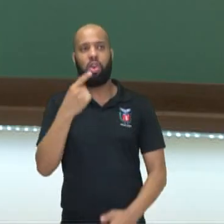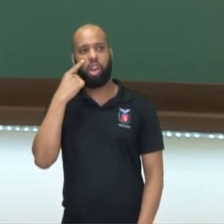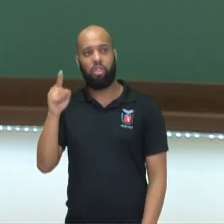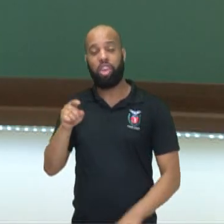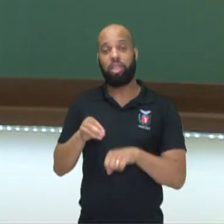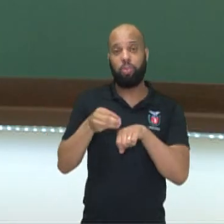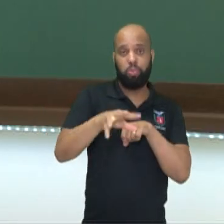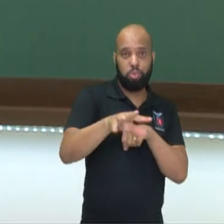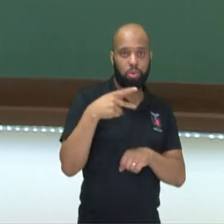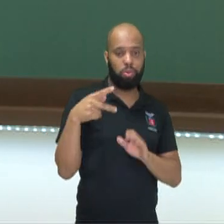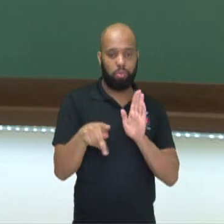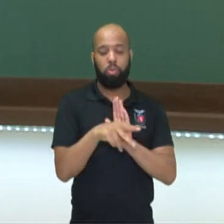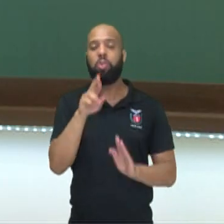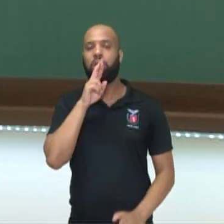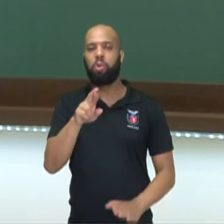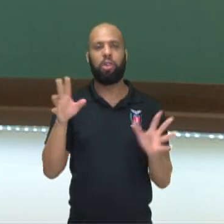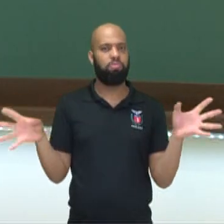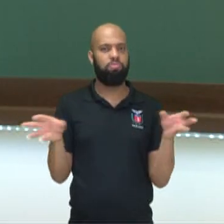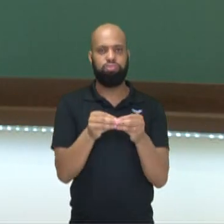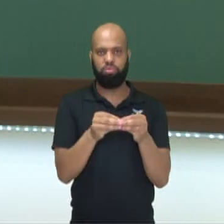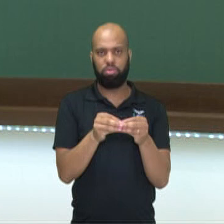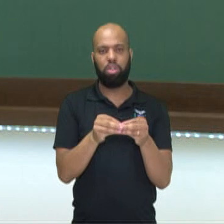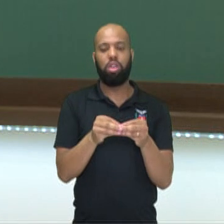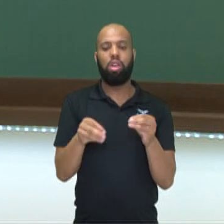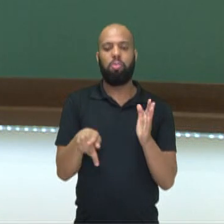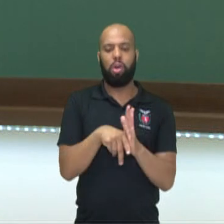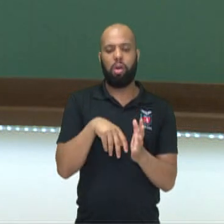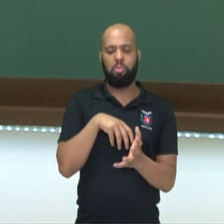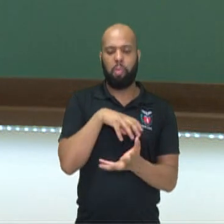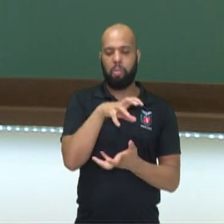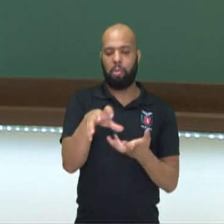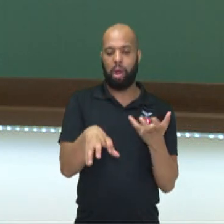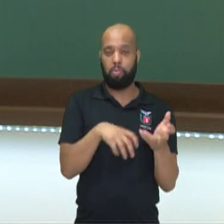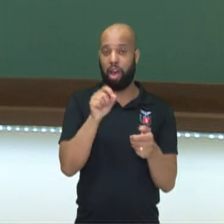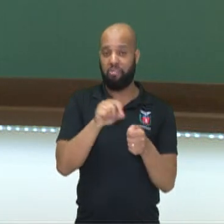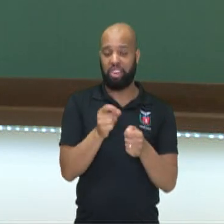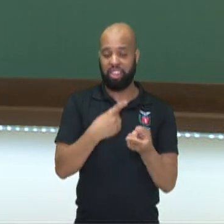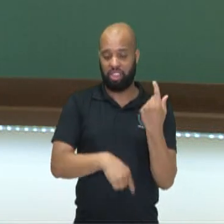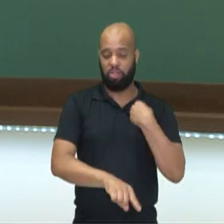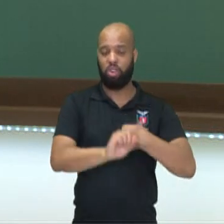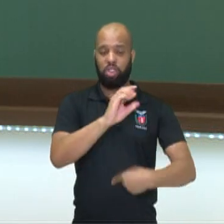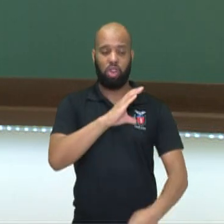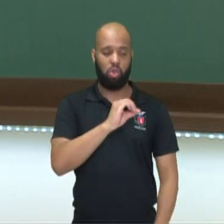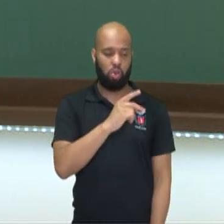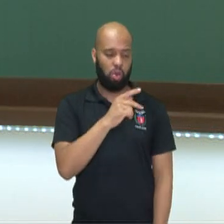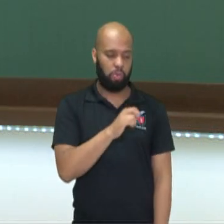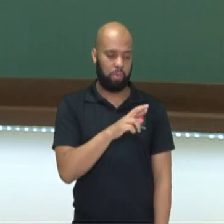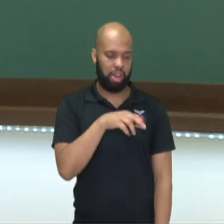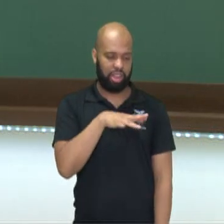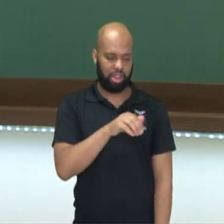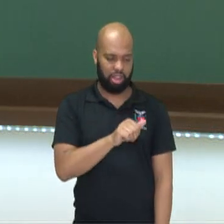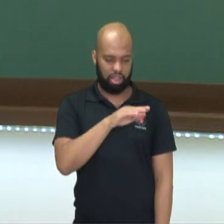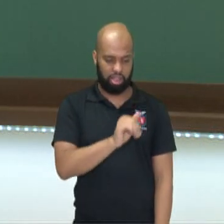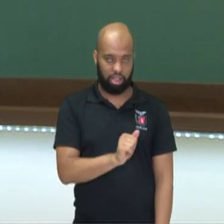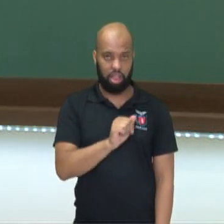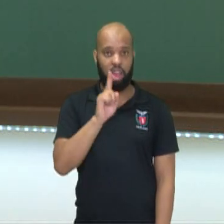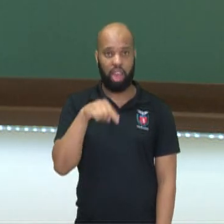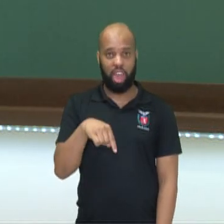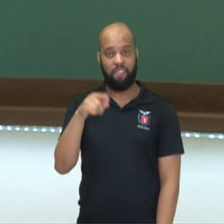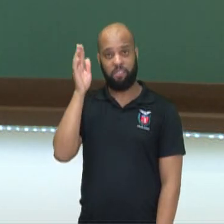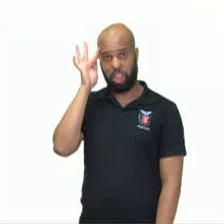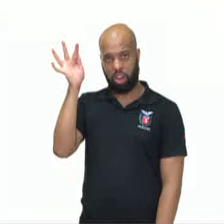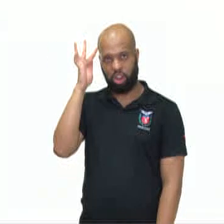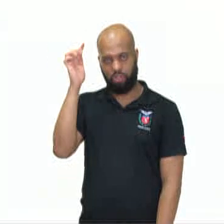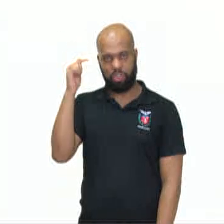uma sugestão de síntese aí da Revolução Copernicana em Filosofia, que a professora preparou como sugestão para